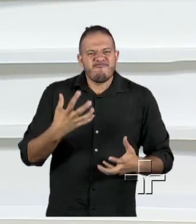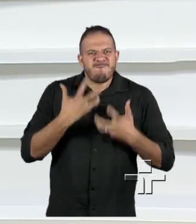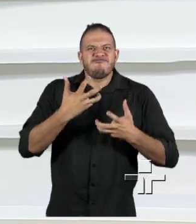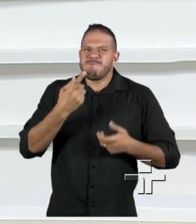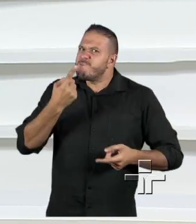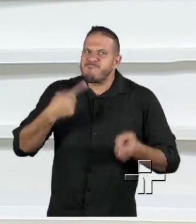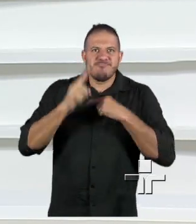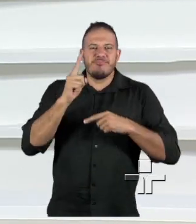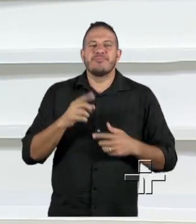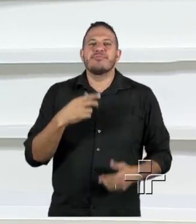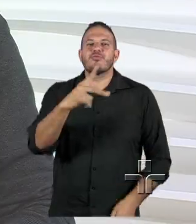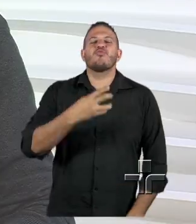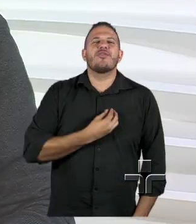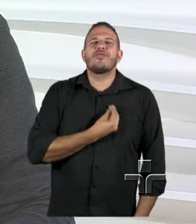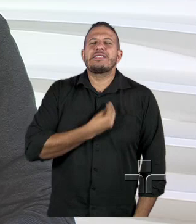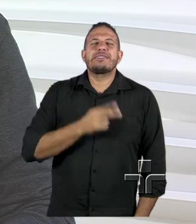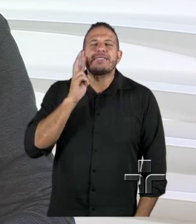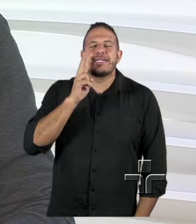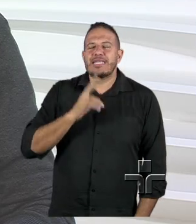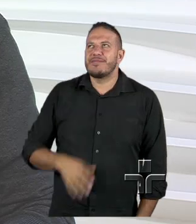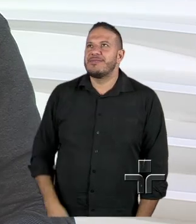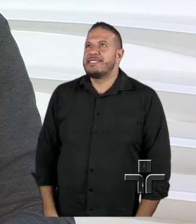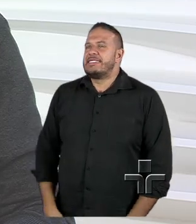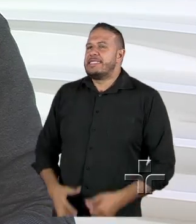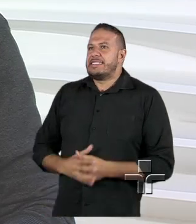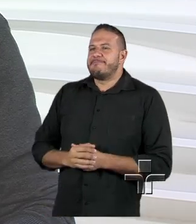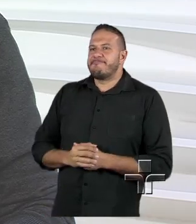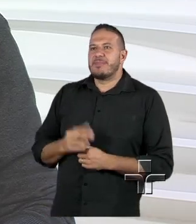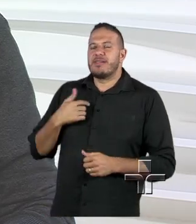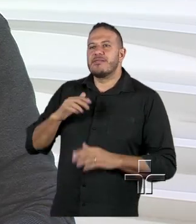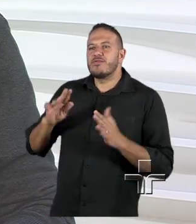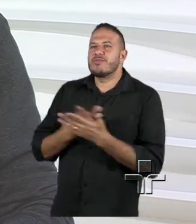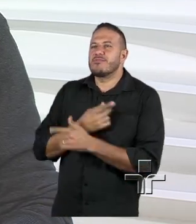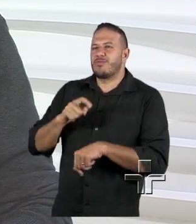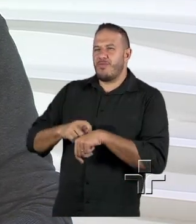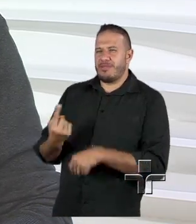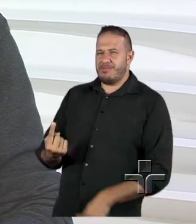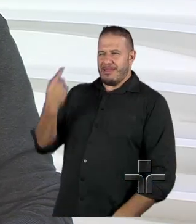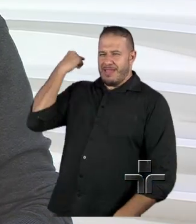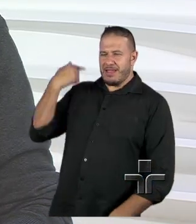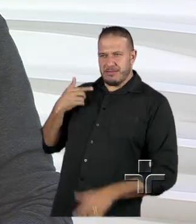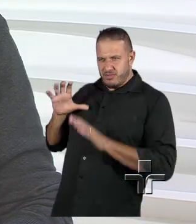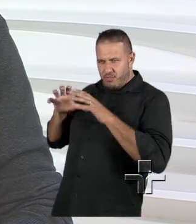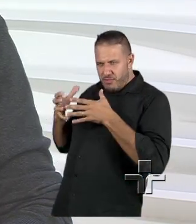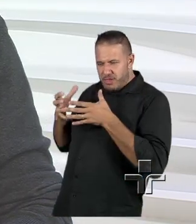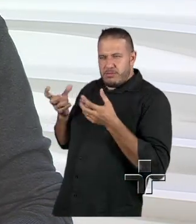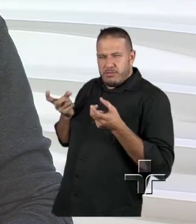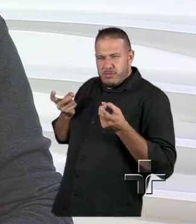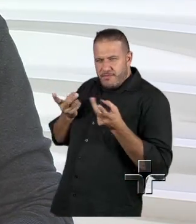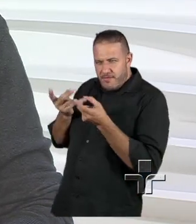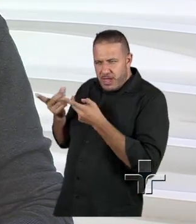que você se lembre. Teve um momento lá atrás que eu tinha uma equipe de vendas